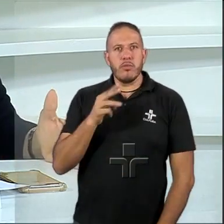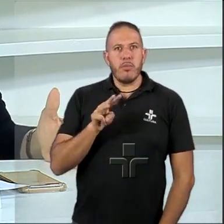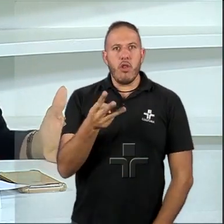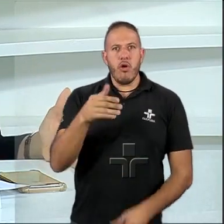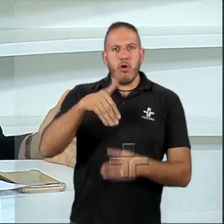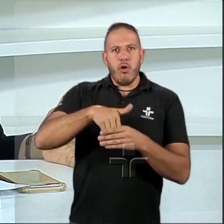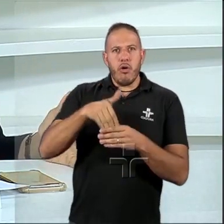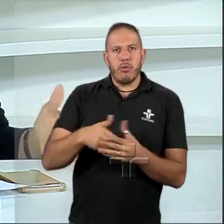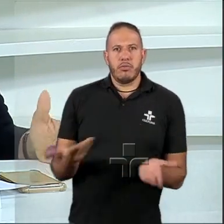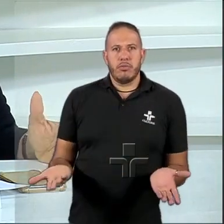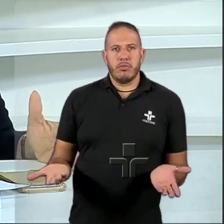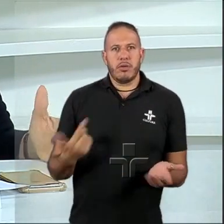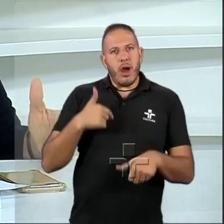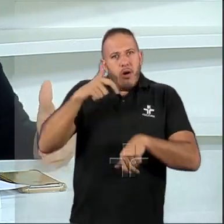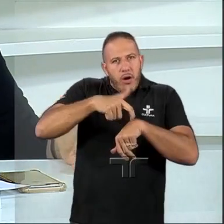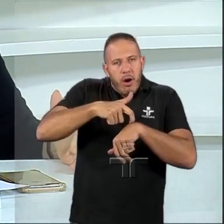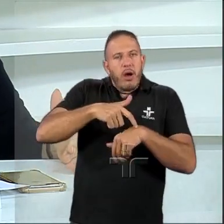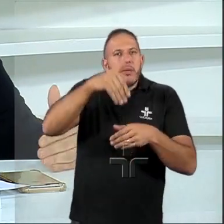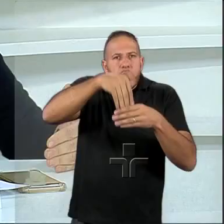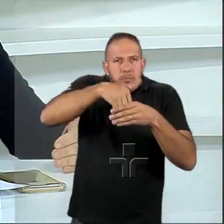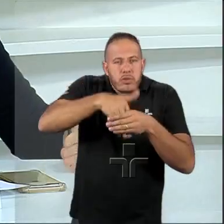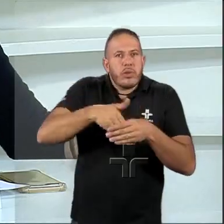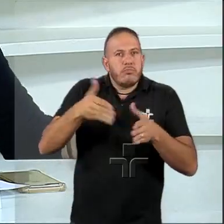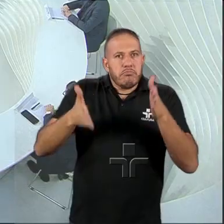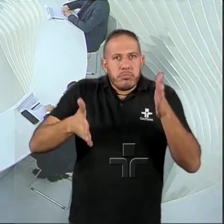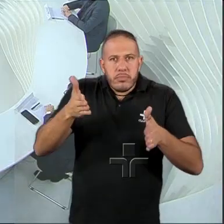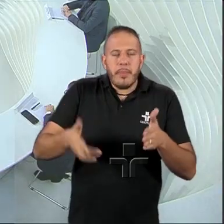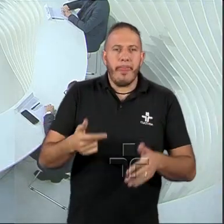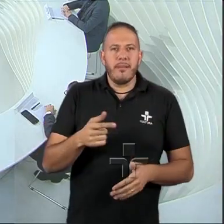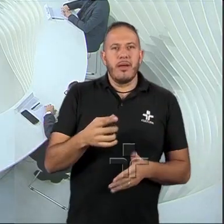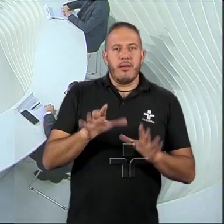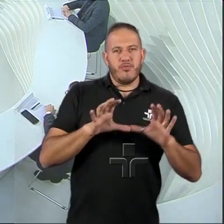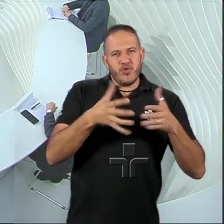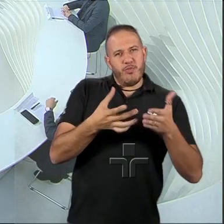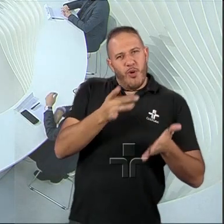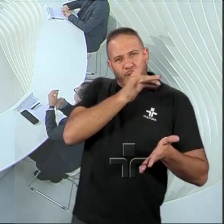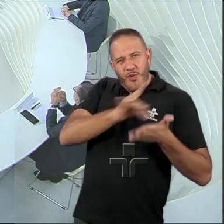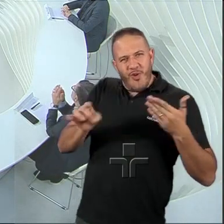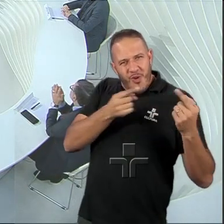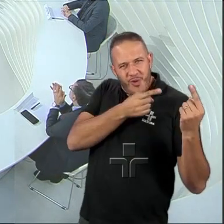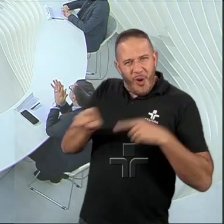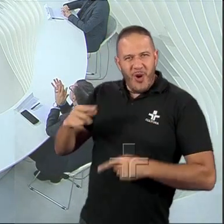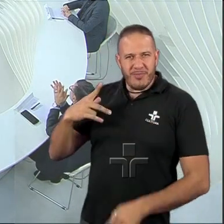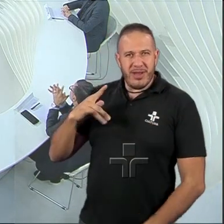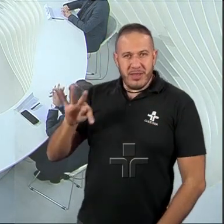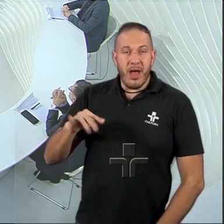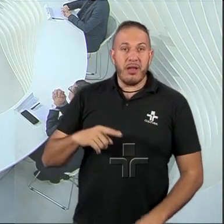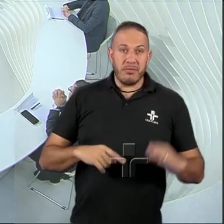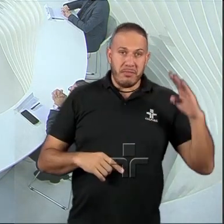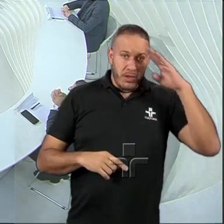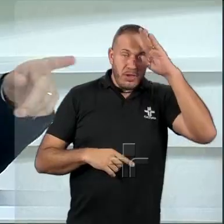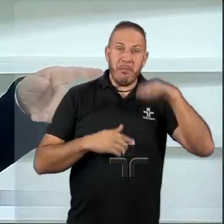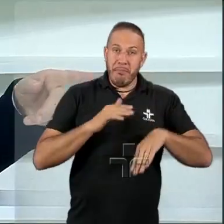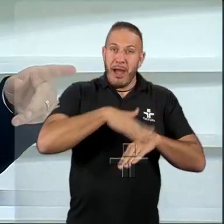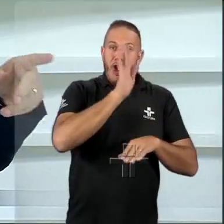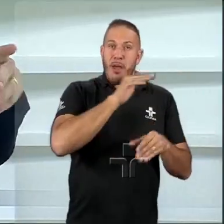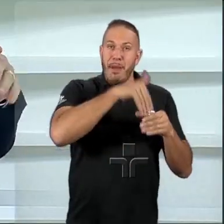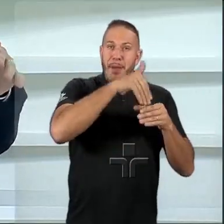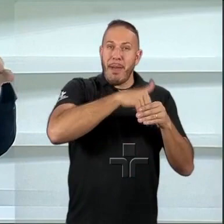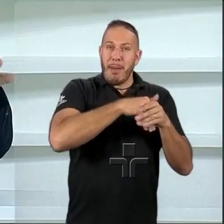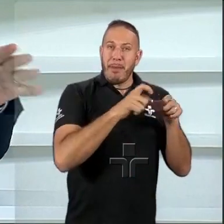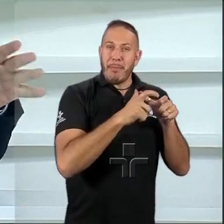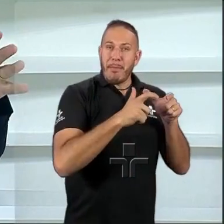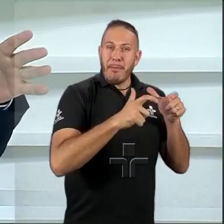vivemos uma eleição em que não apenas o antipetismo é o maior partido, como o Bolsonaro é o maior eleitor. E